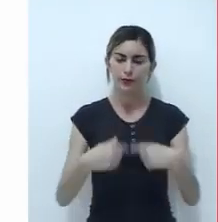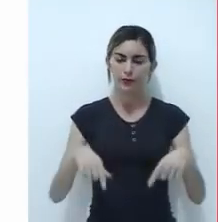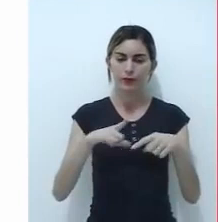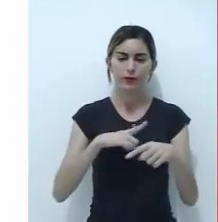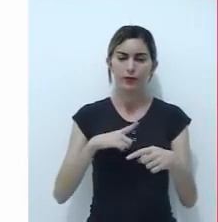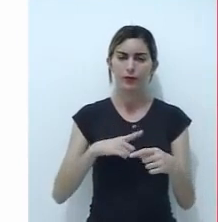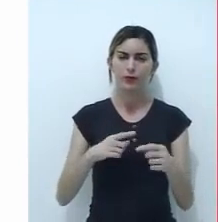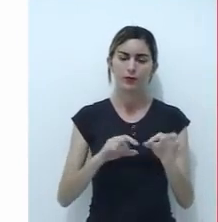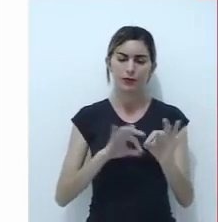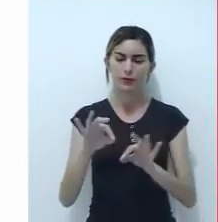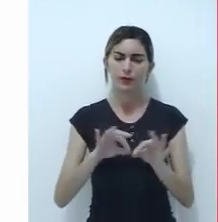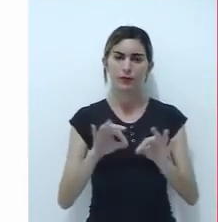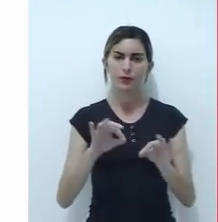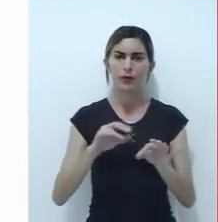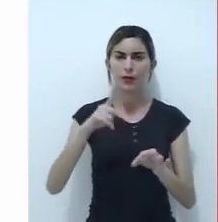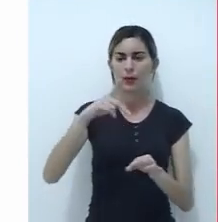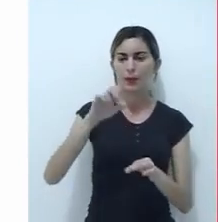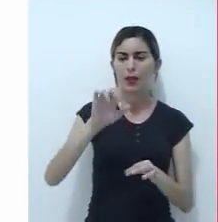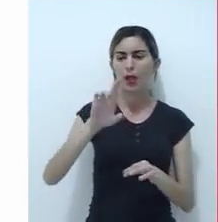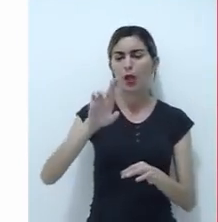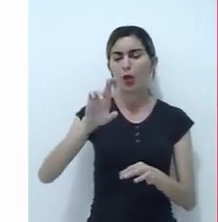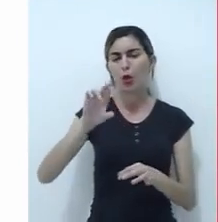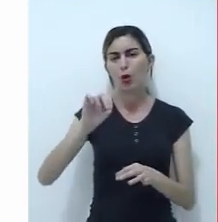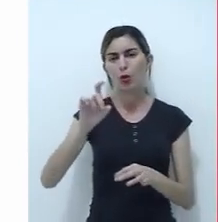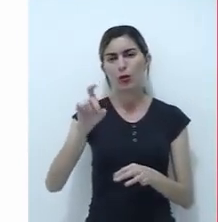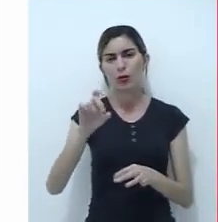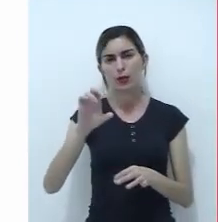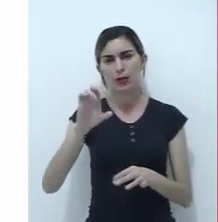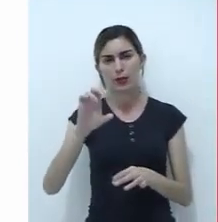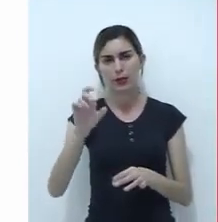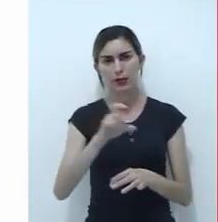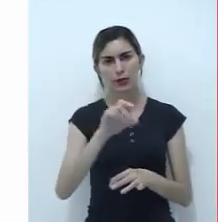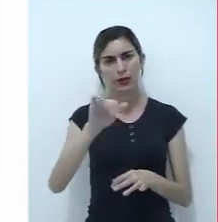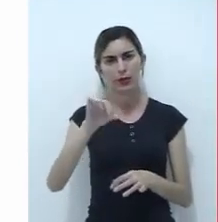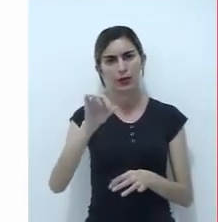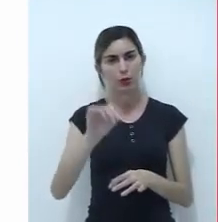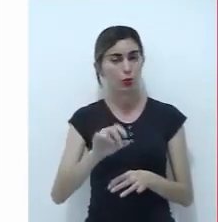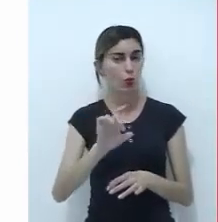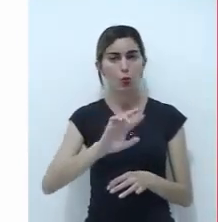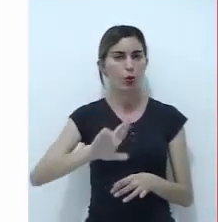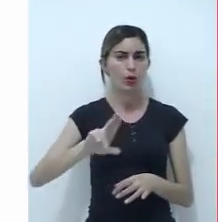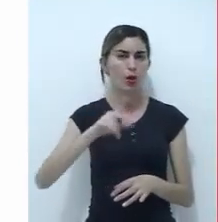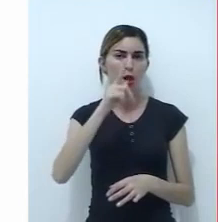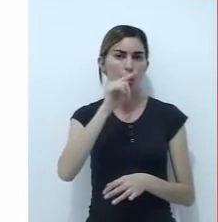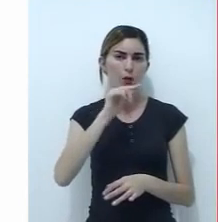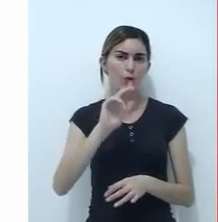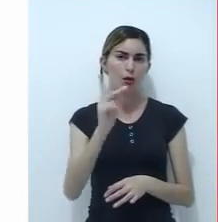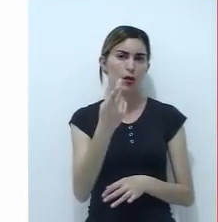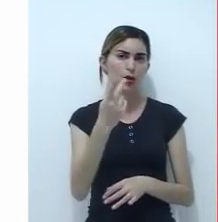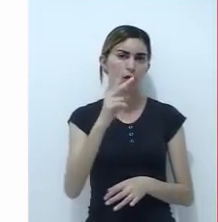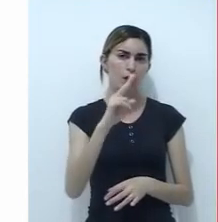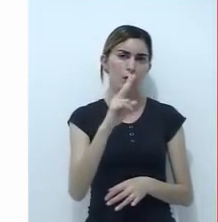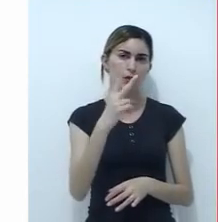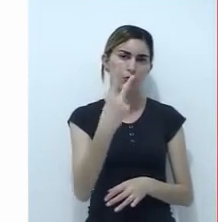gente teria formado o peróxido de hidrogênio e não a água, que é o H2O.